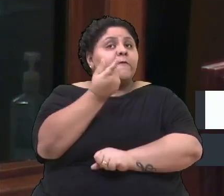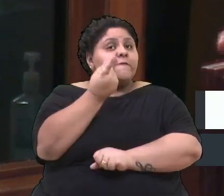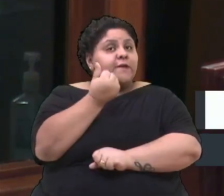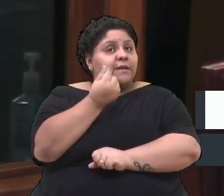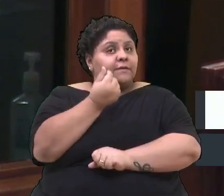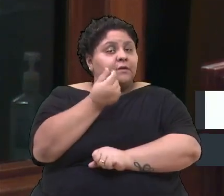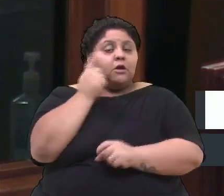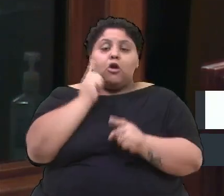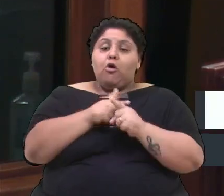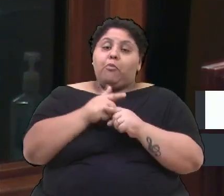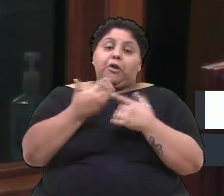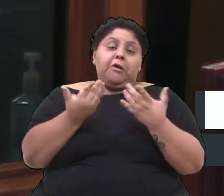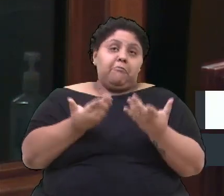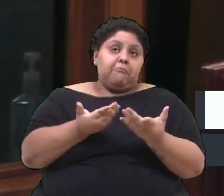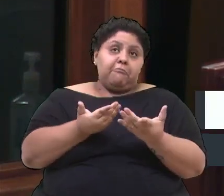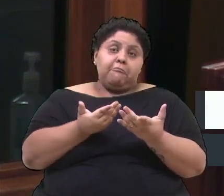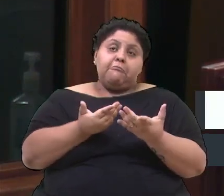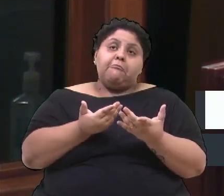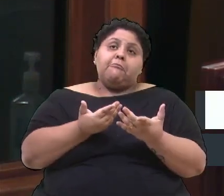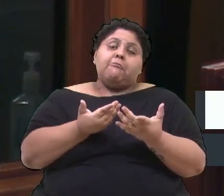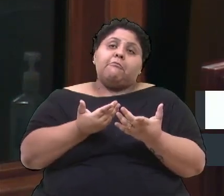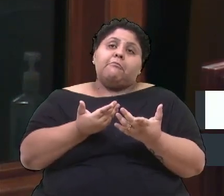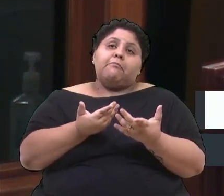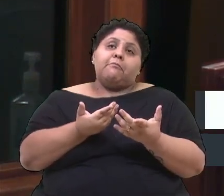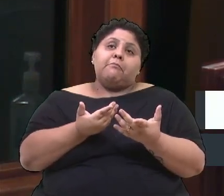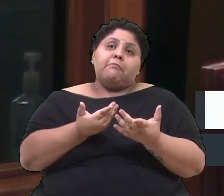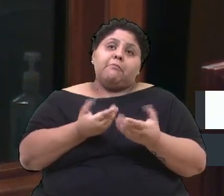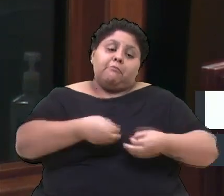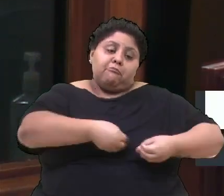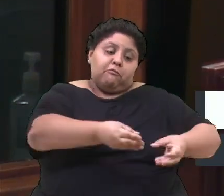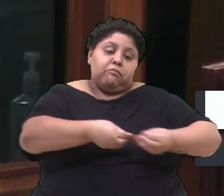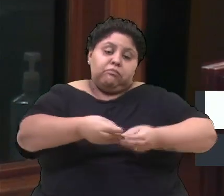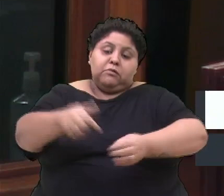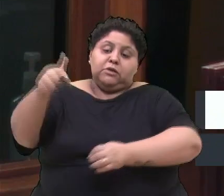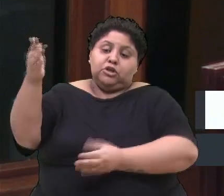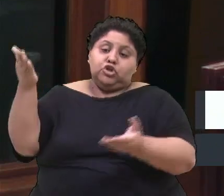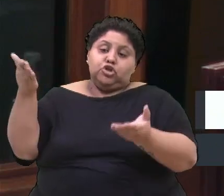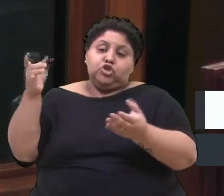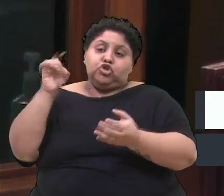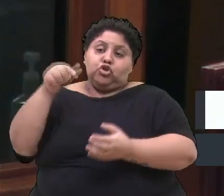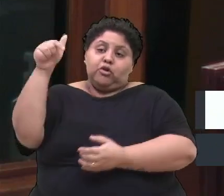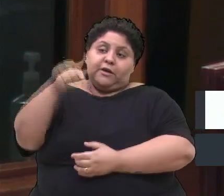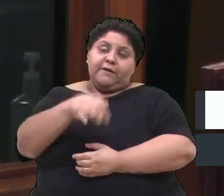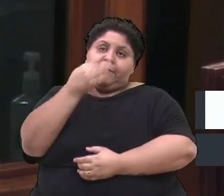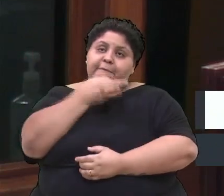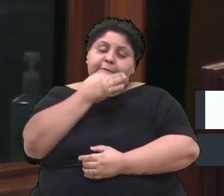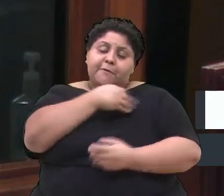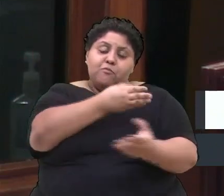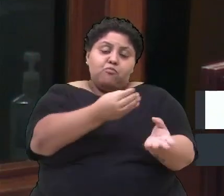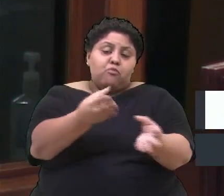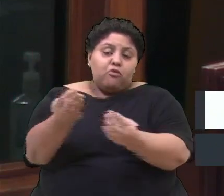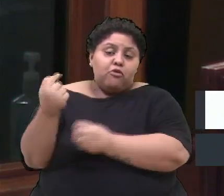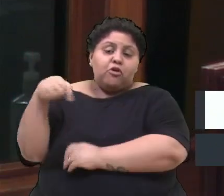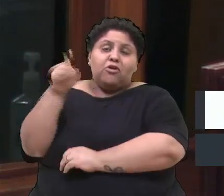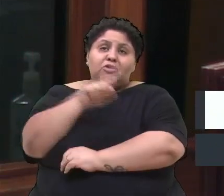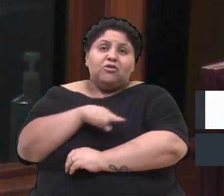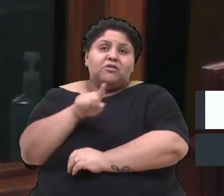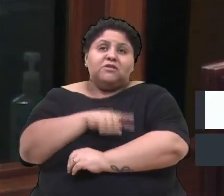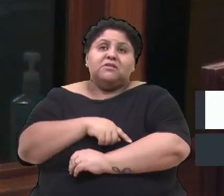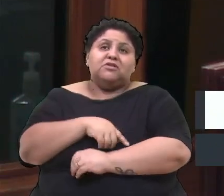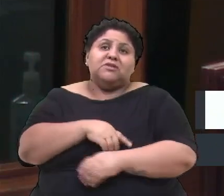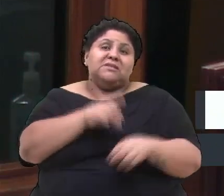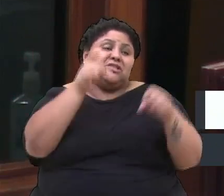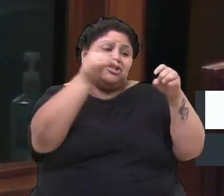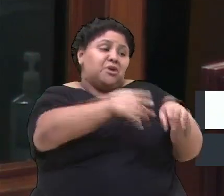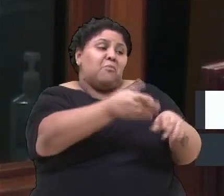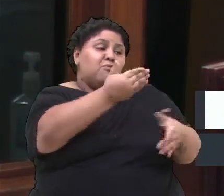porque senão arca as despesas para Caxias do Sul. E pior, muitas e muitas vezes nós deixamos de atender